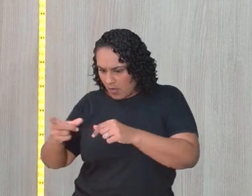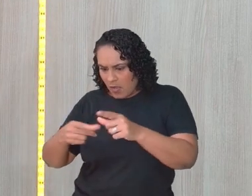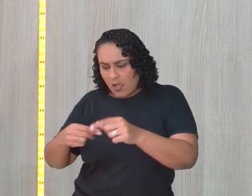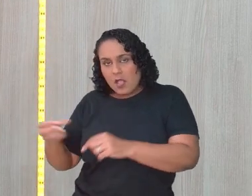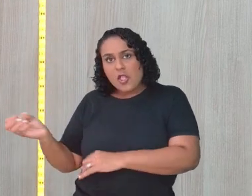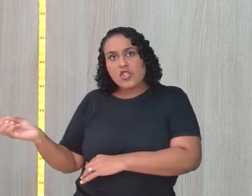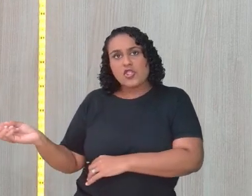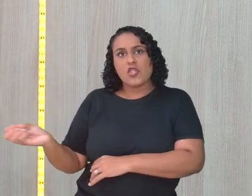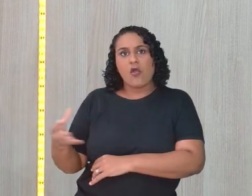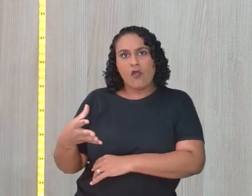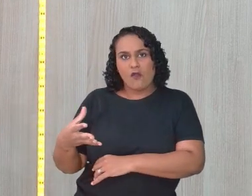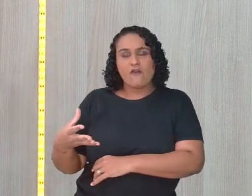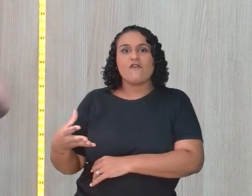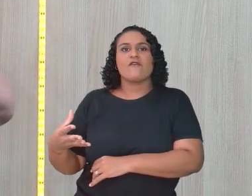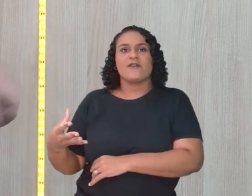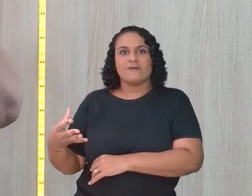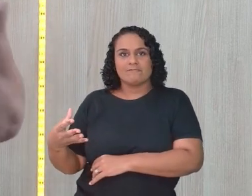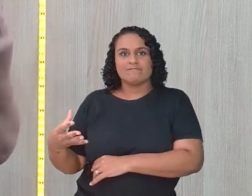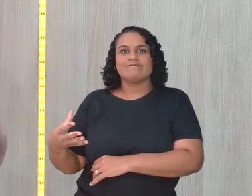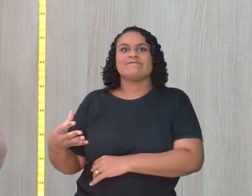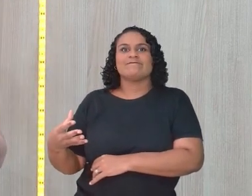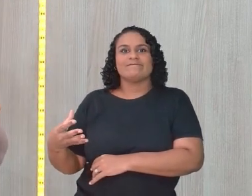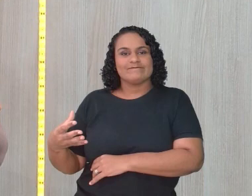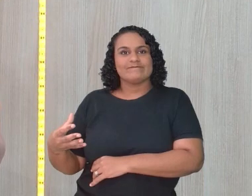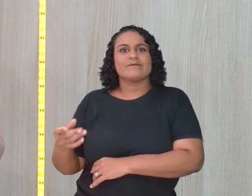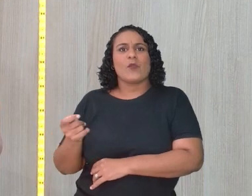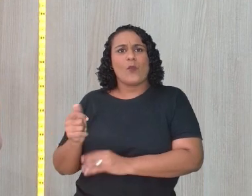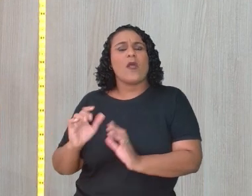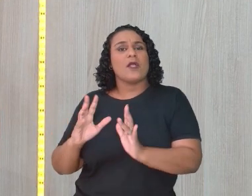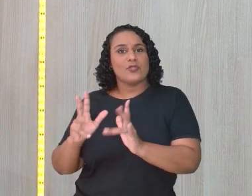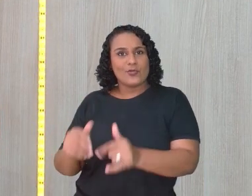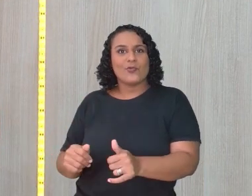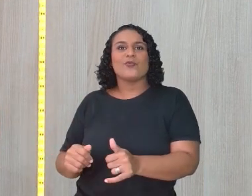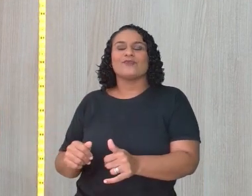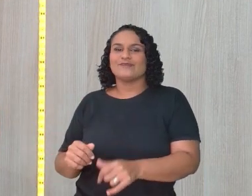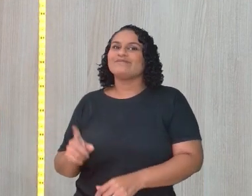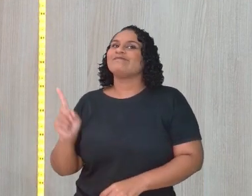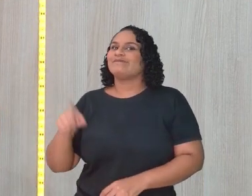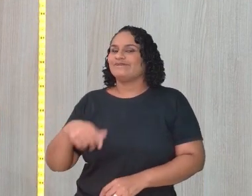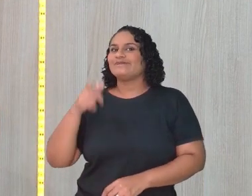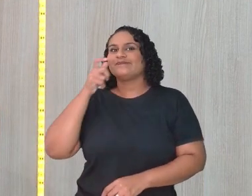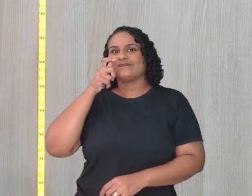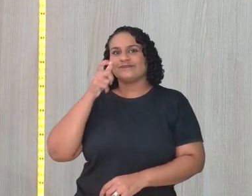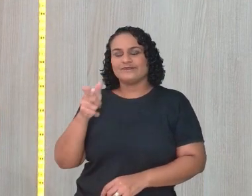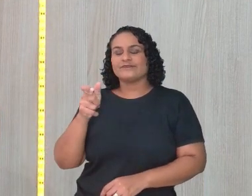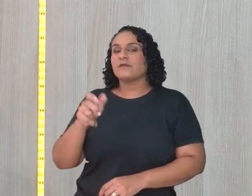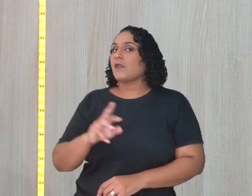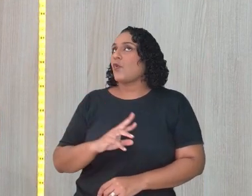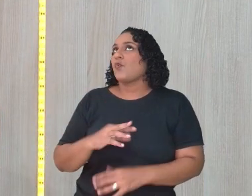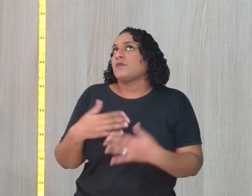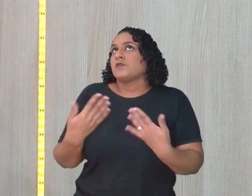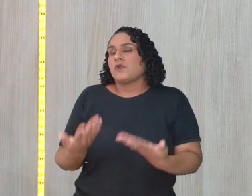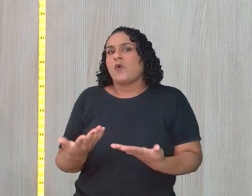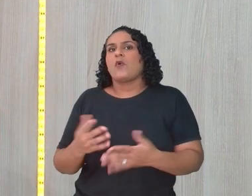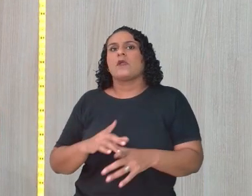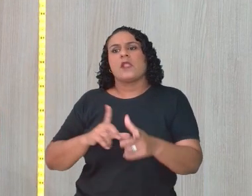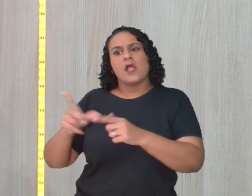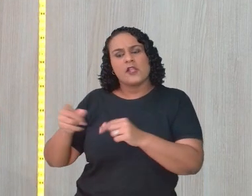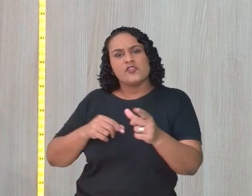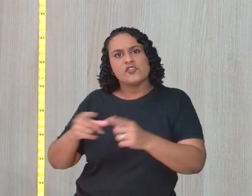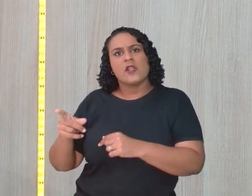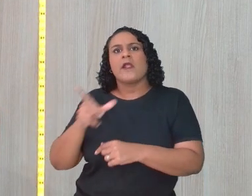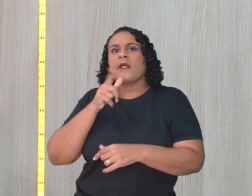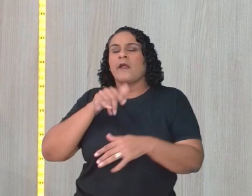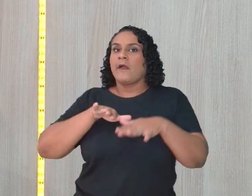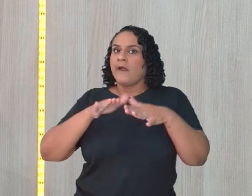tem a capacidade de fazer o todo, quase o todo, né? Então é bem interessante, não só na questão da estrela do mar,